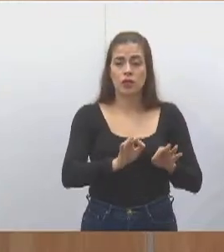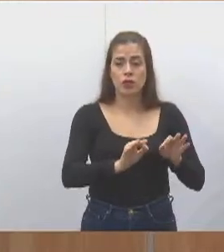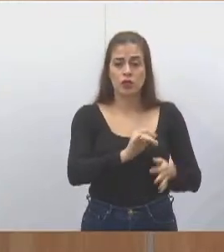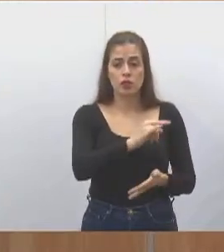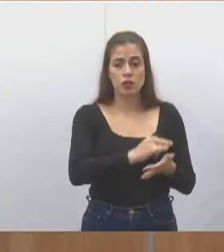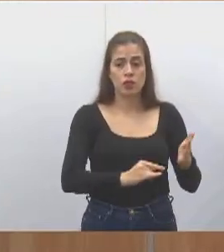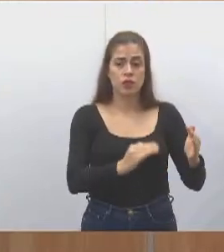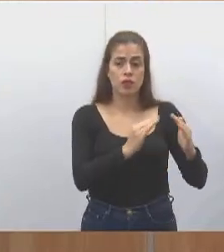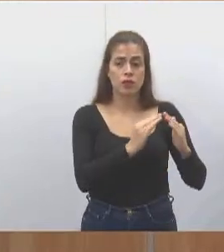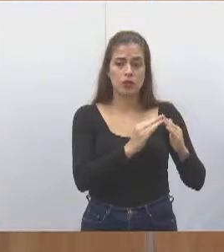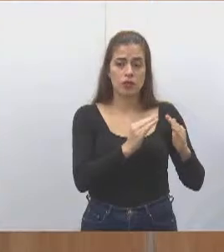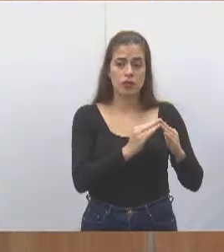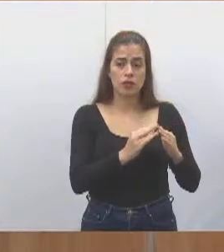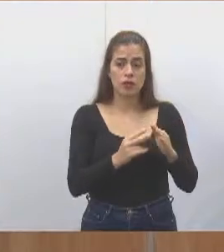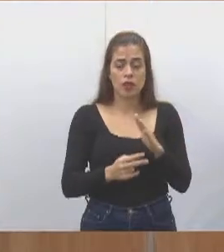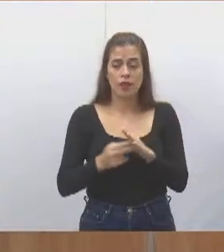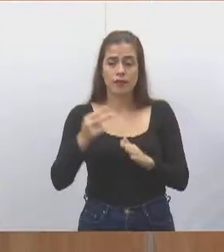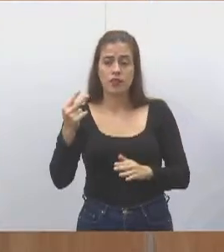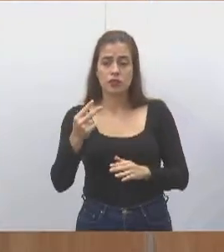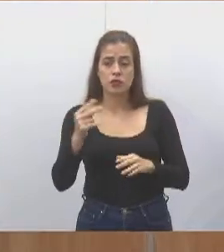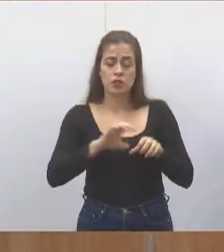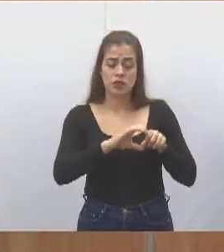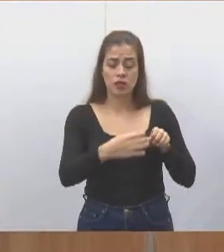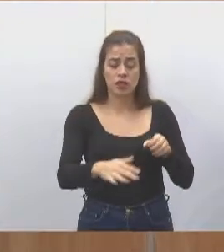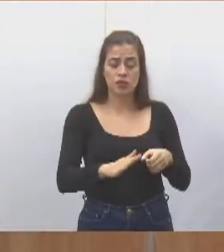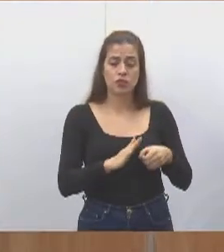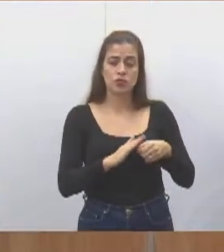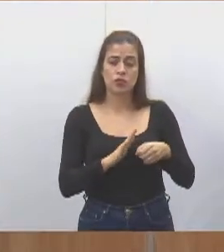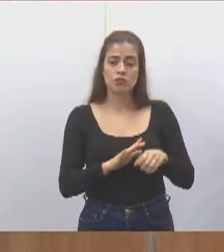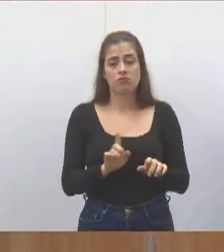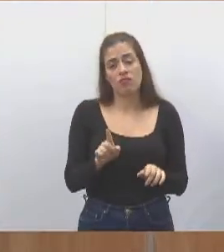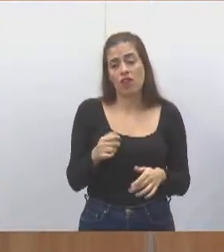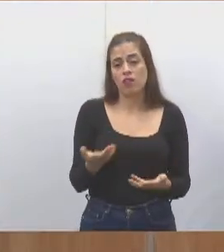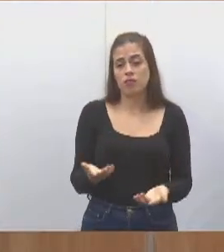2 da rede de esgoto. E é isso.